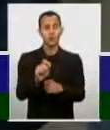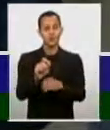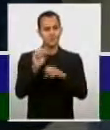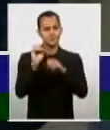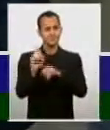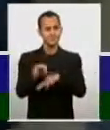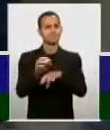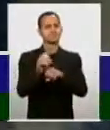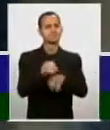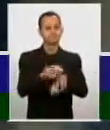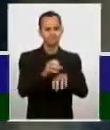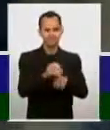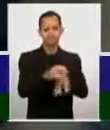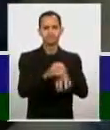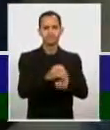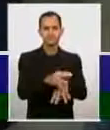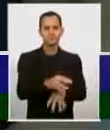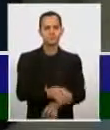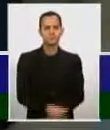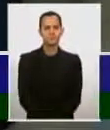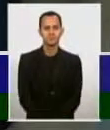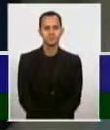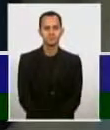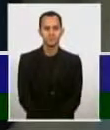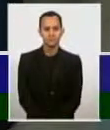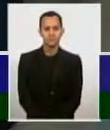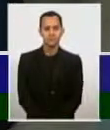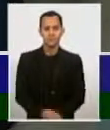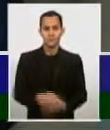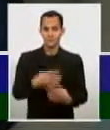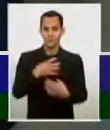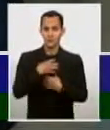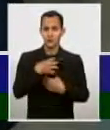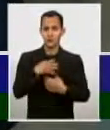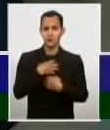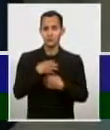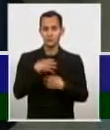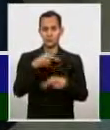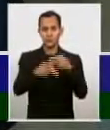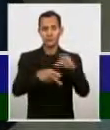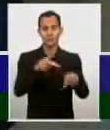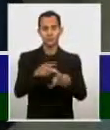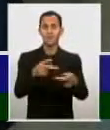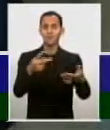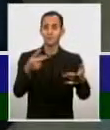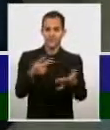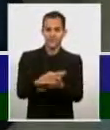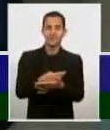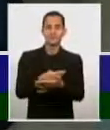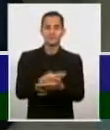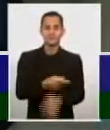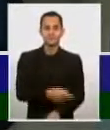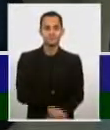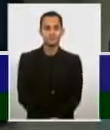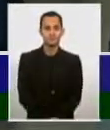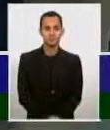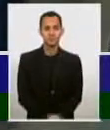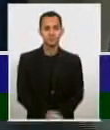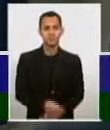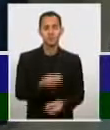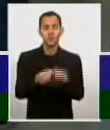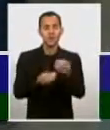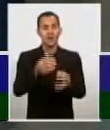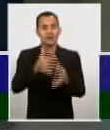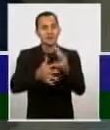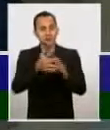disciplinar esta atitude que está acontecendo. A poluição